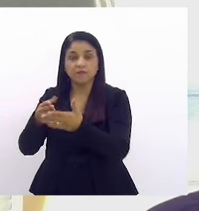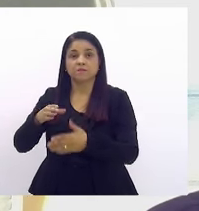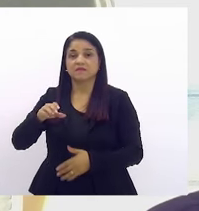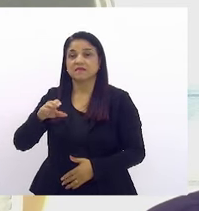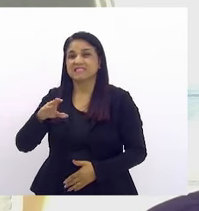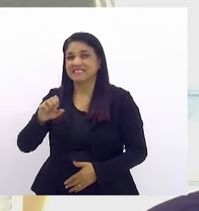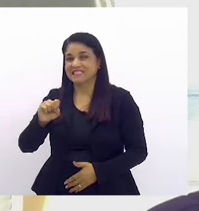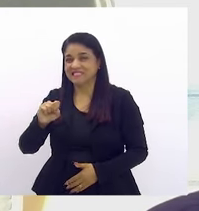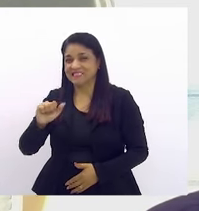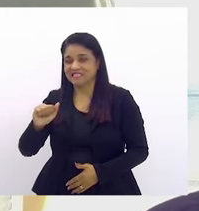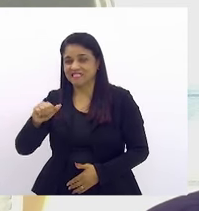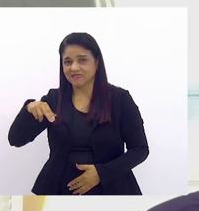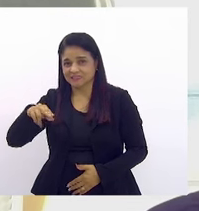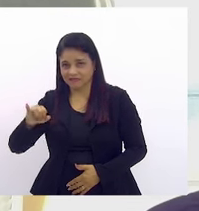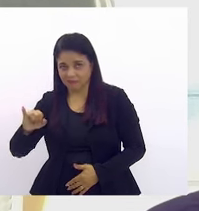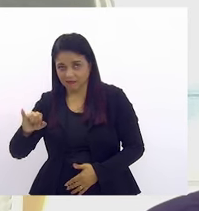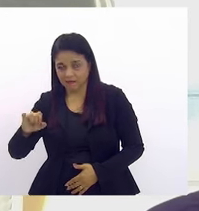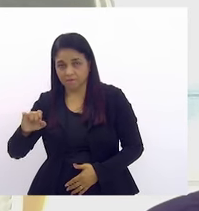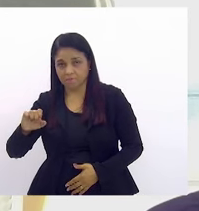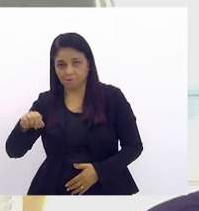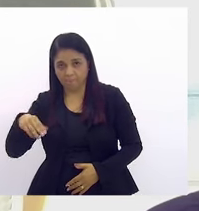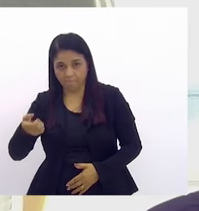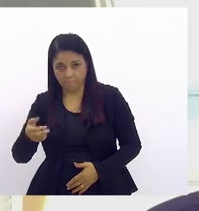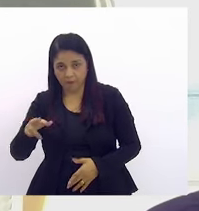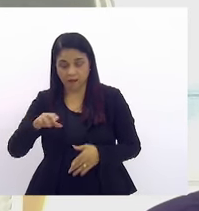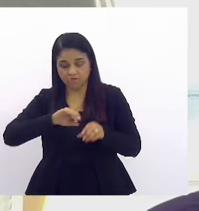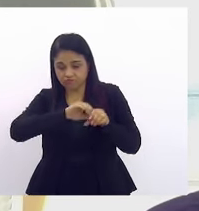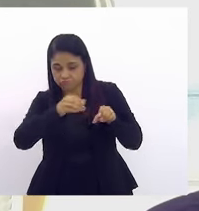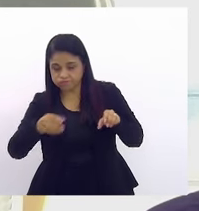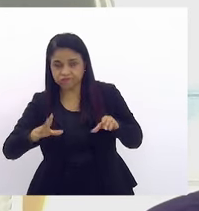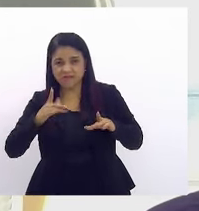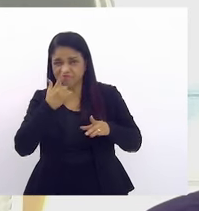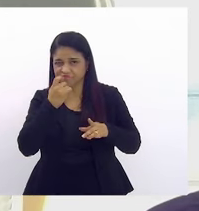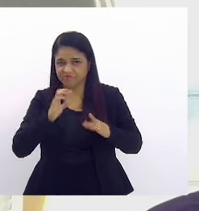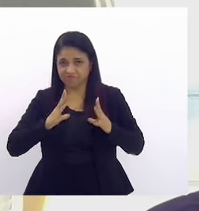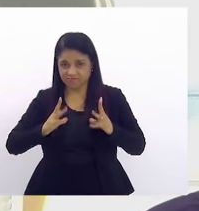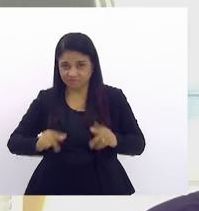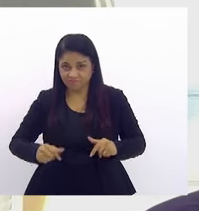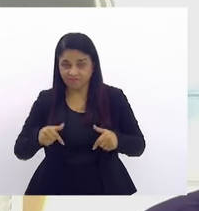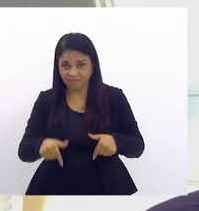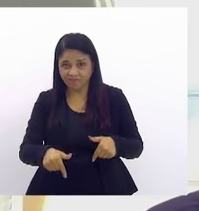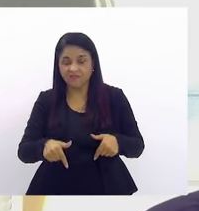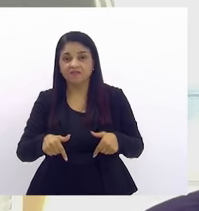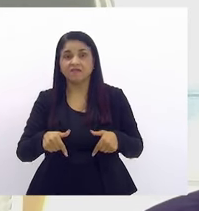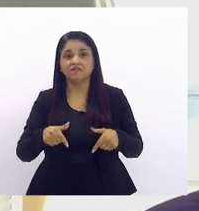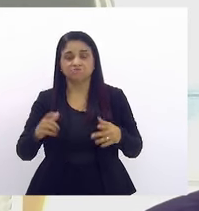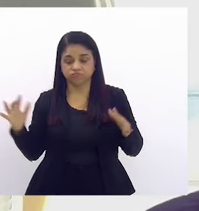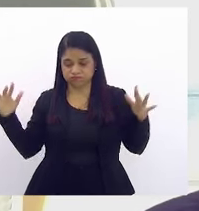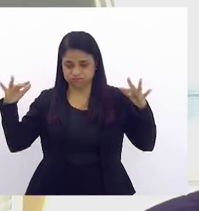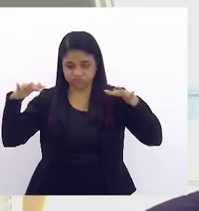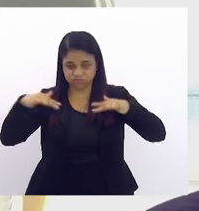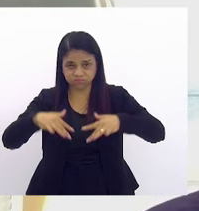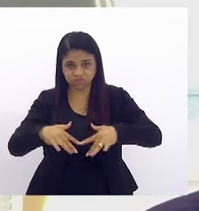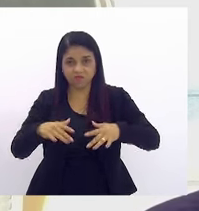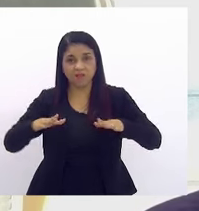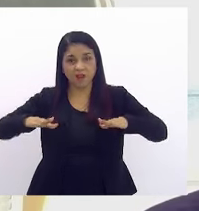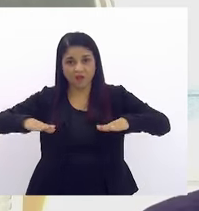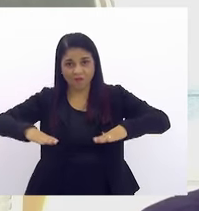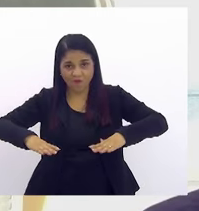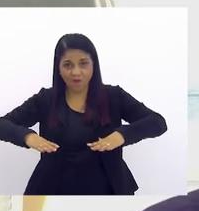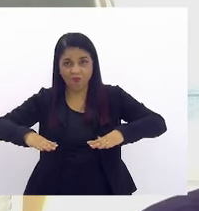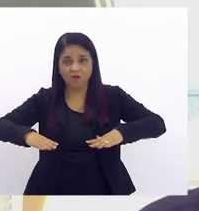com a identificação de despejo de esgoto in natura nos rios e valões que deságua nas lagoas e, muitas vezes,